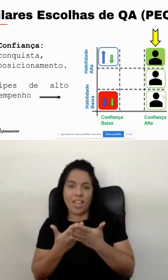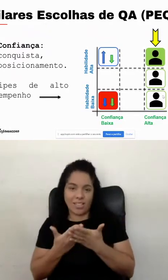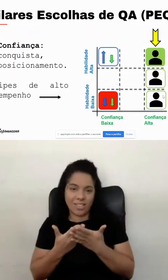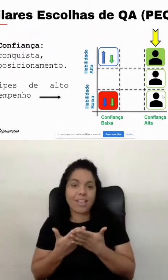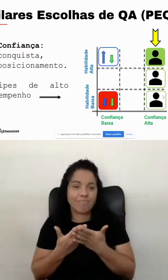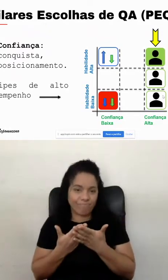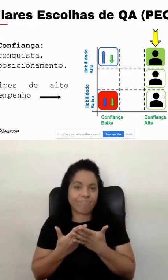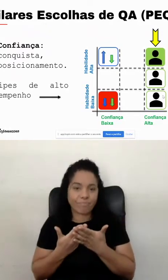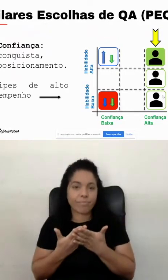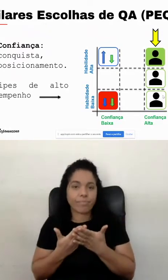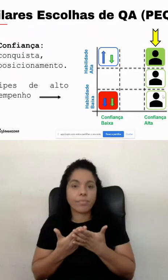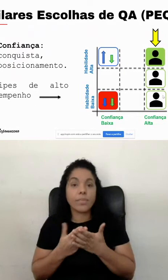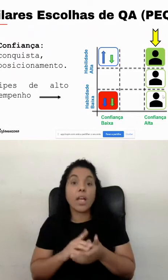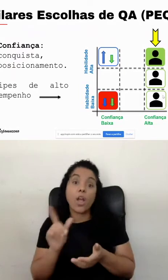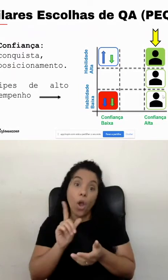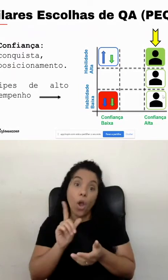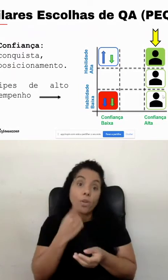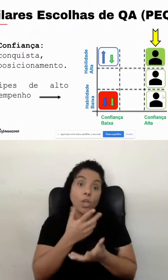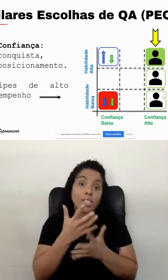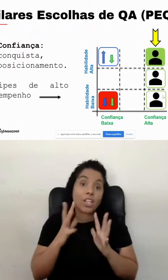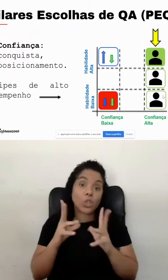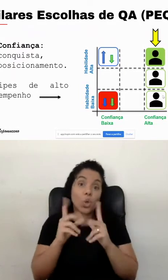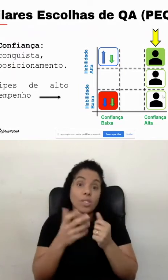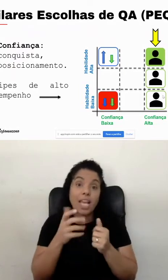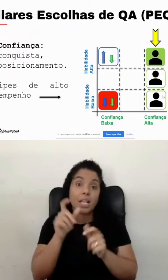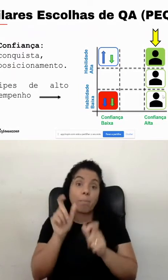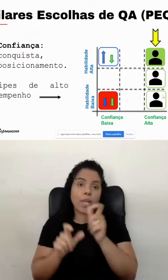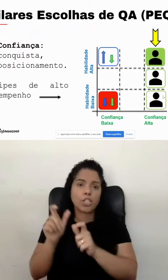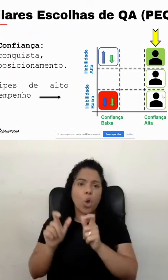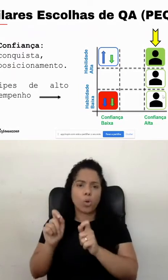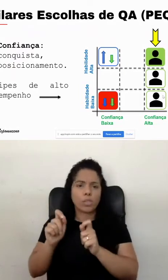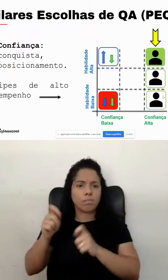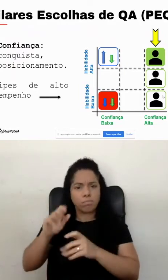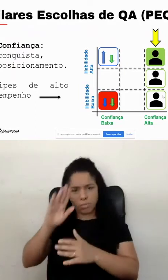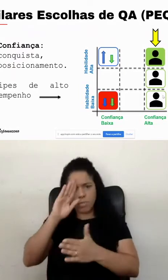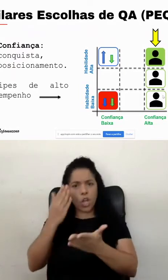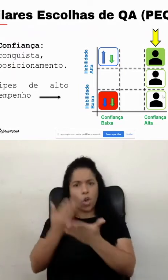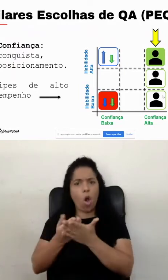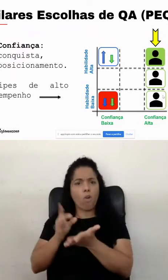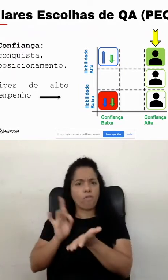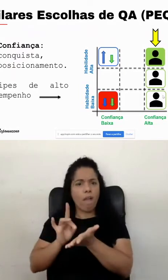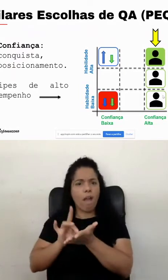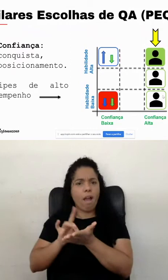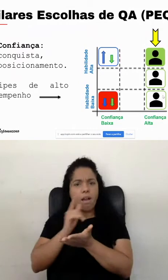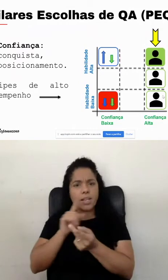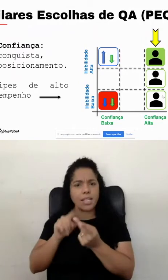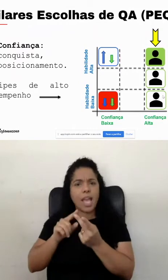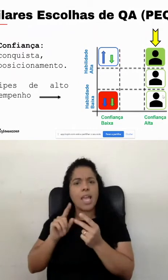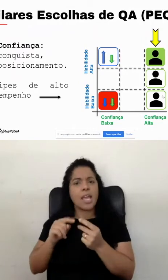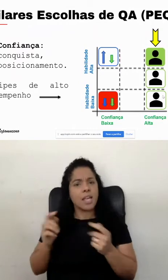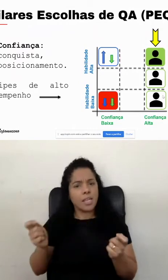só que é óbvio que todos querem pessoas de alta confiança e de alta habilidade, isso ninguém tem